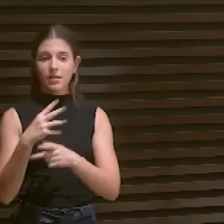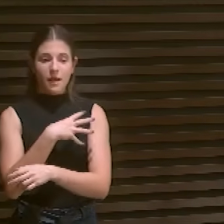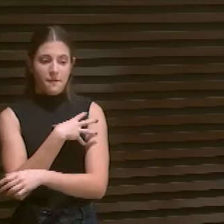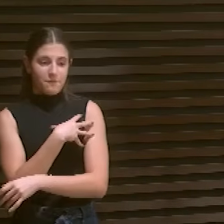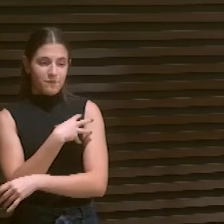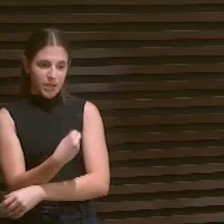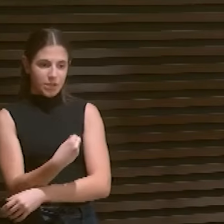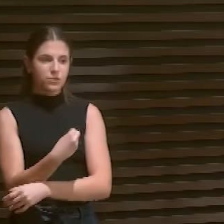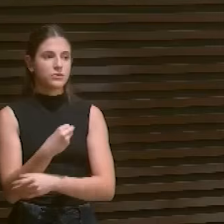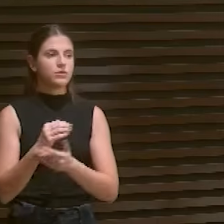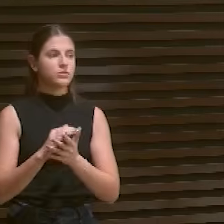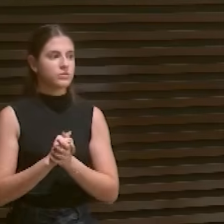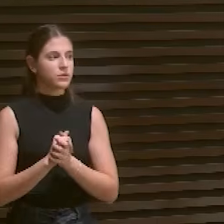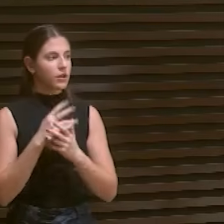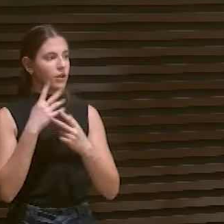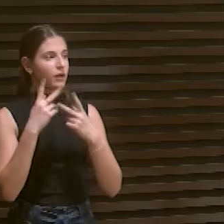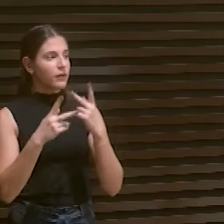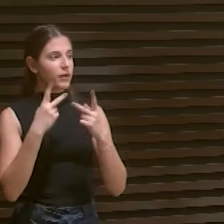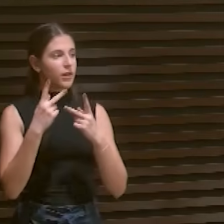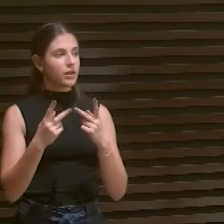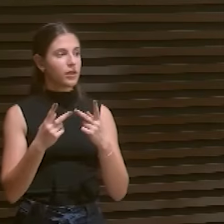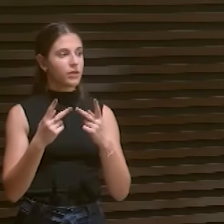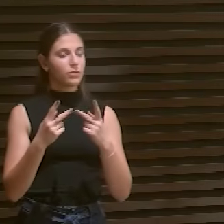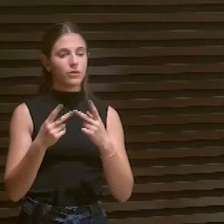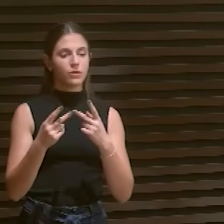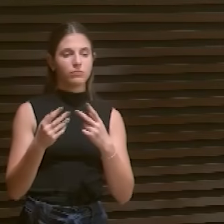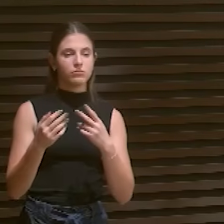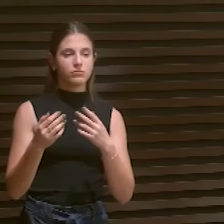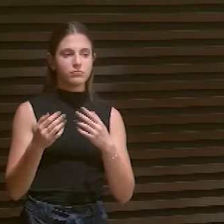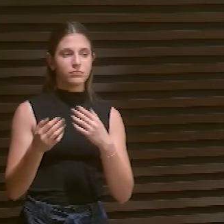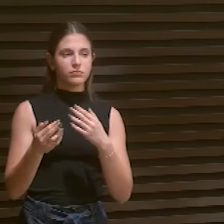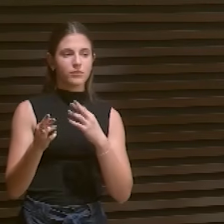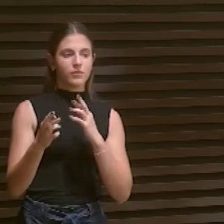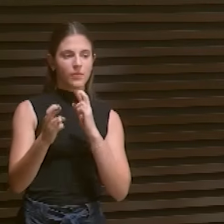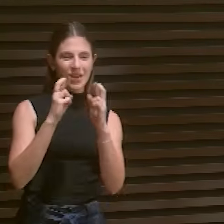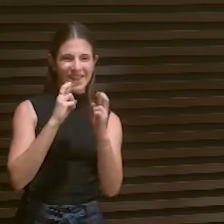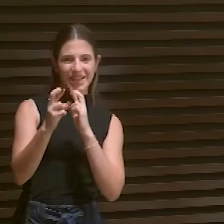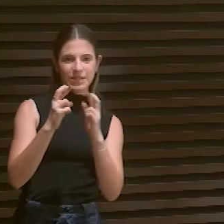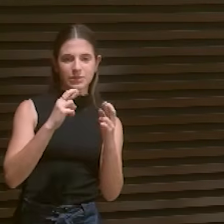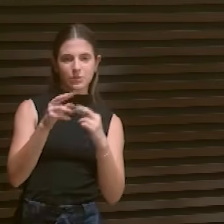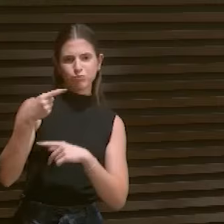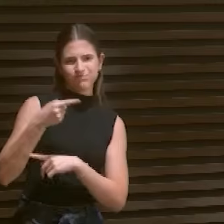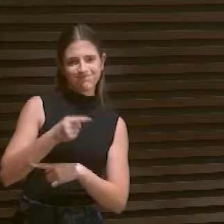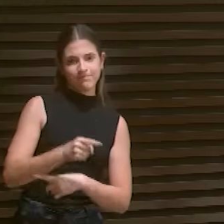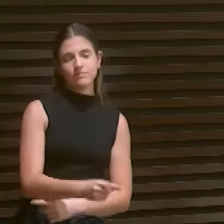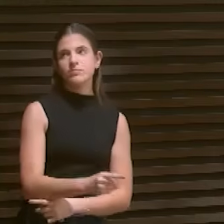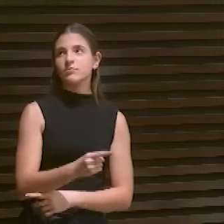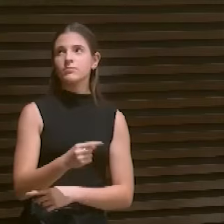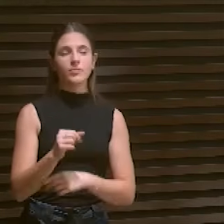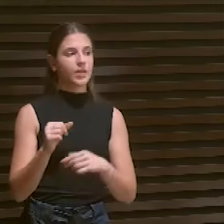está falando de algo com intimidade. Ele está falando daqueles que fazem parte da família